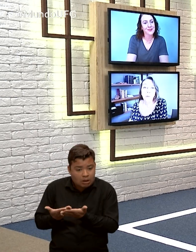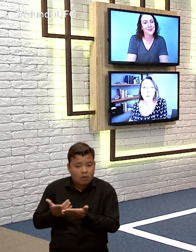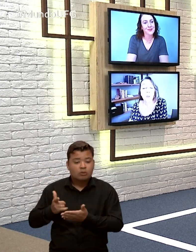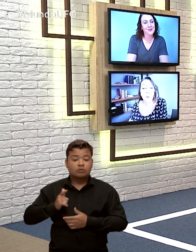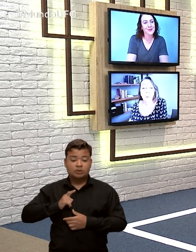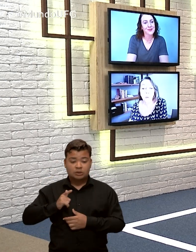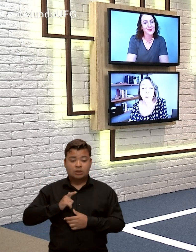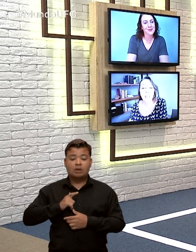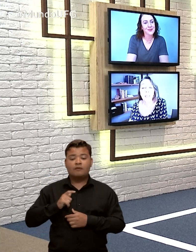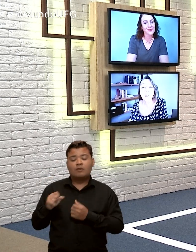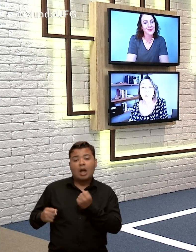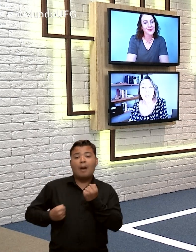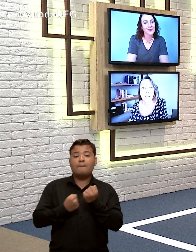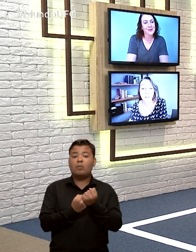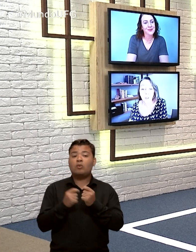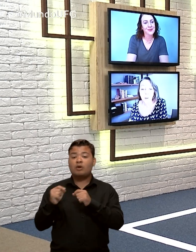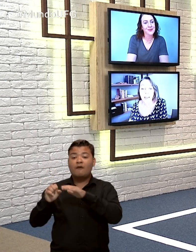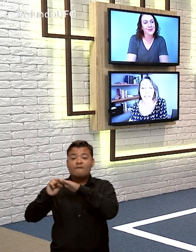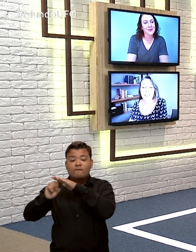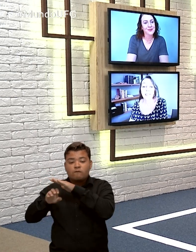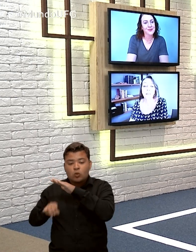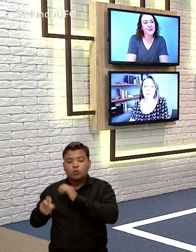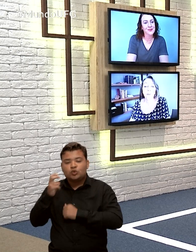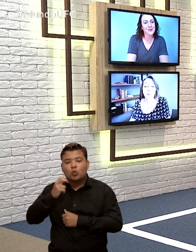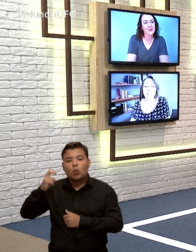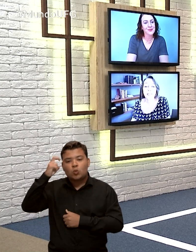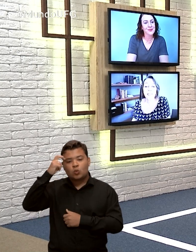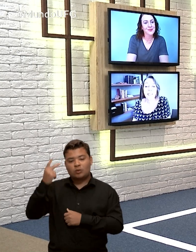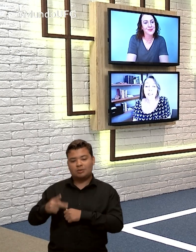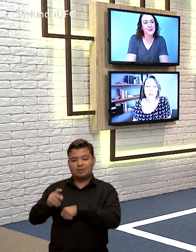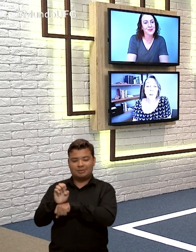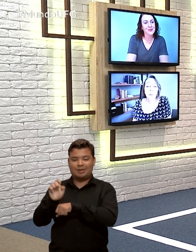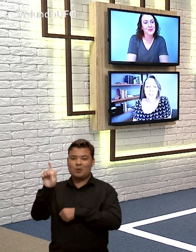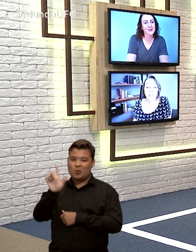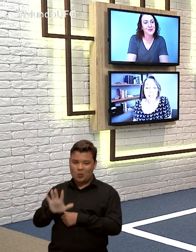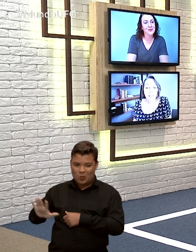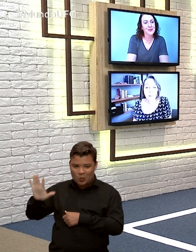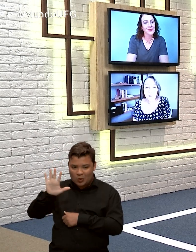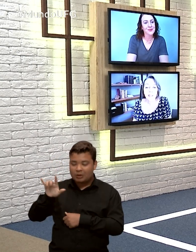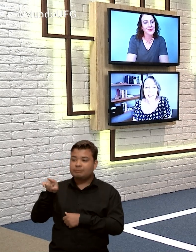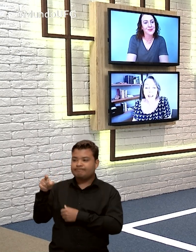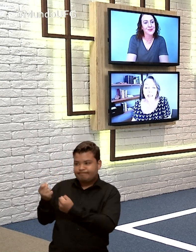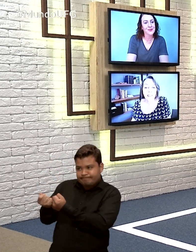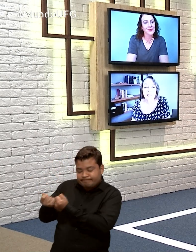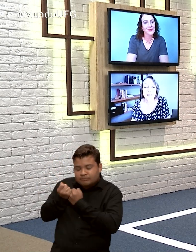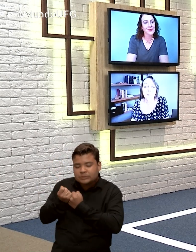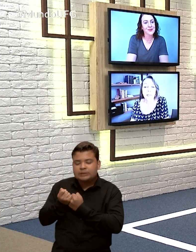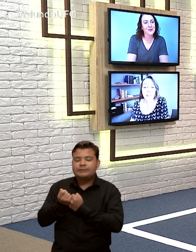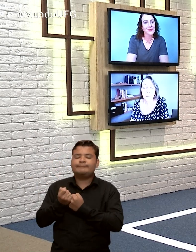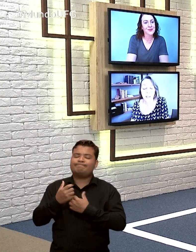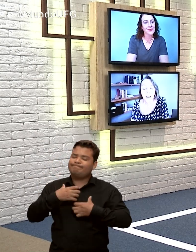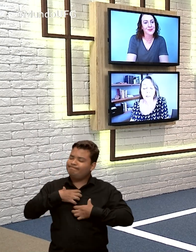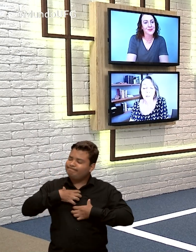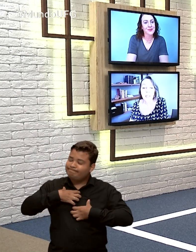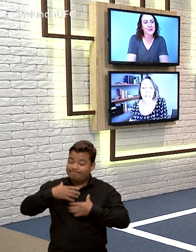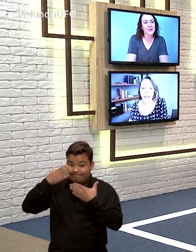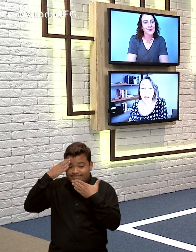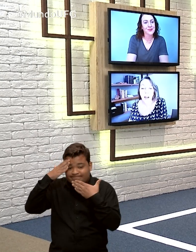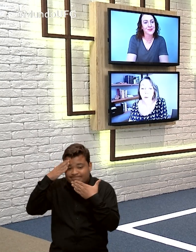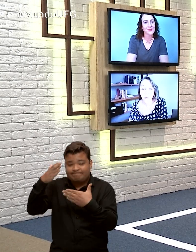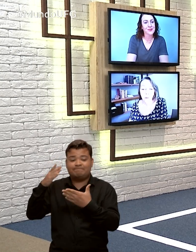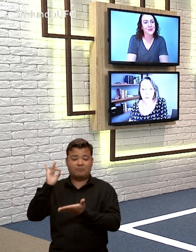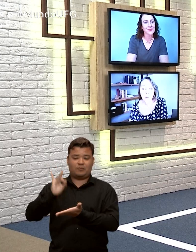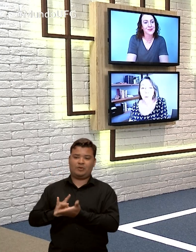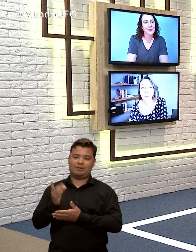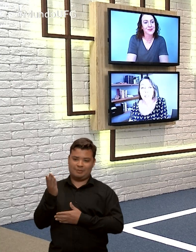do Fundo de Cultura do Estado de Goiás. Então, nós somos, assim, muitíssimo gratos